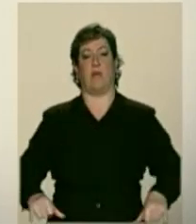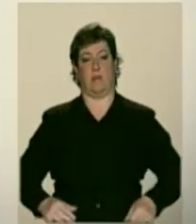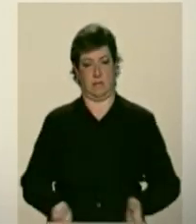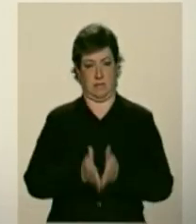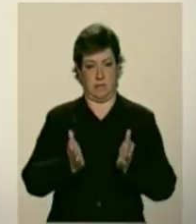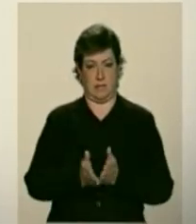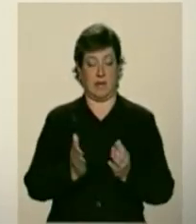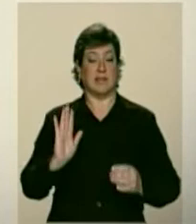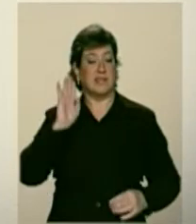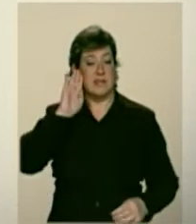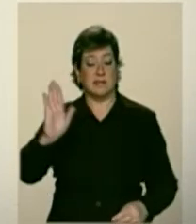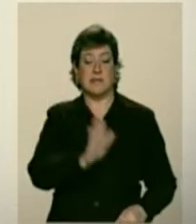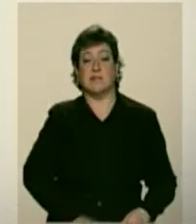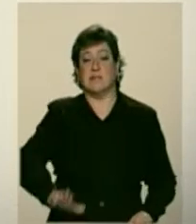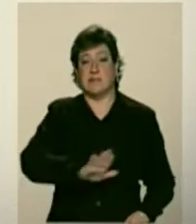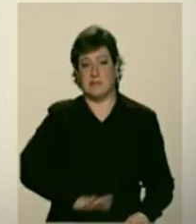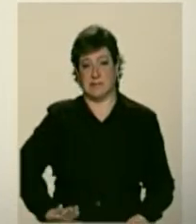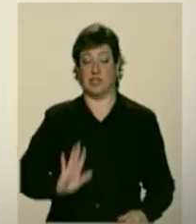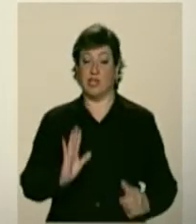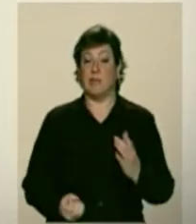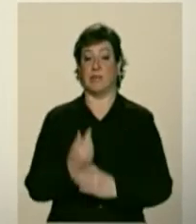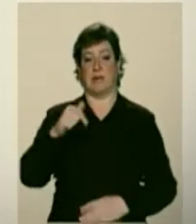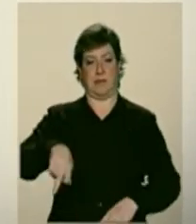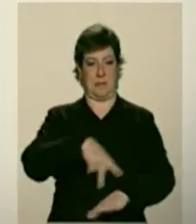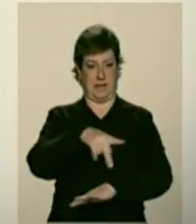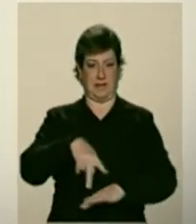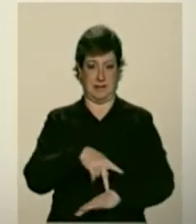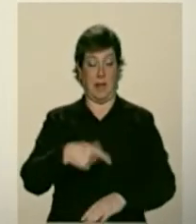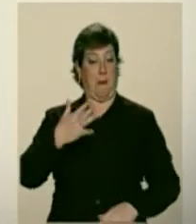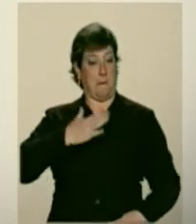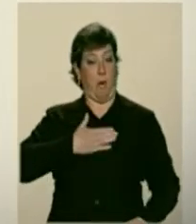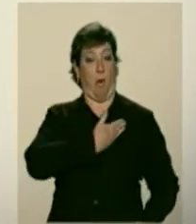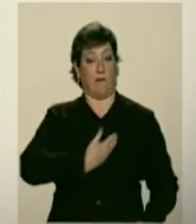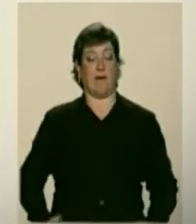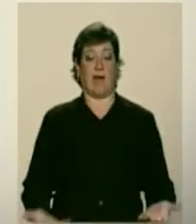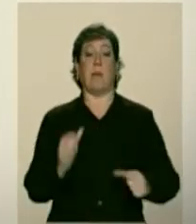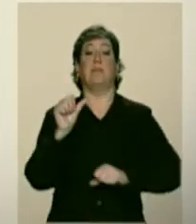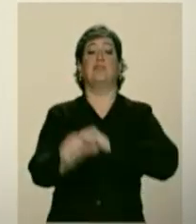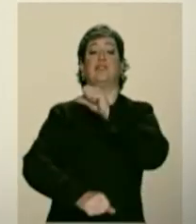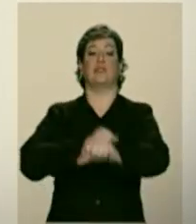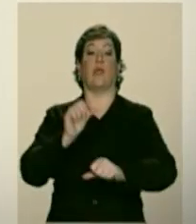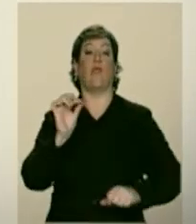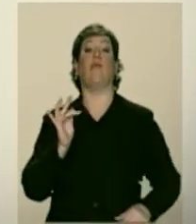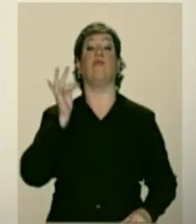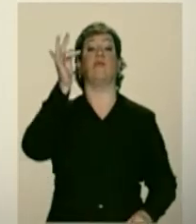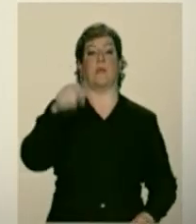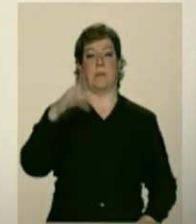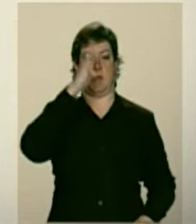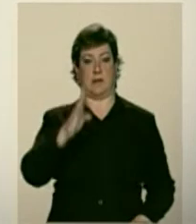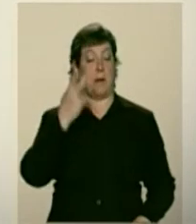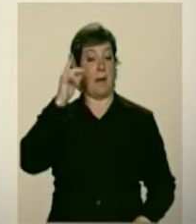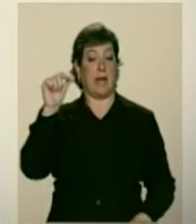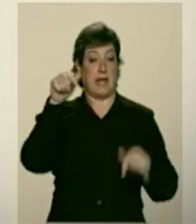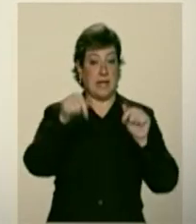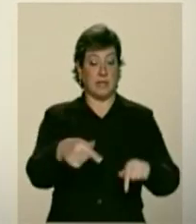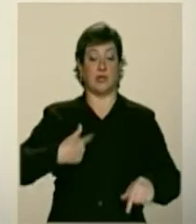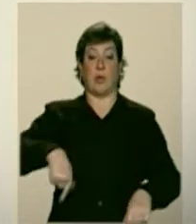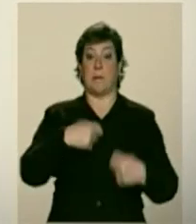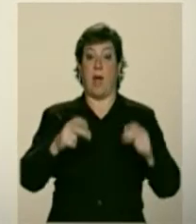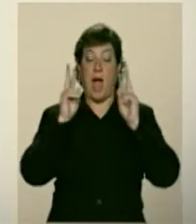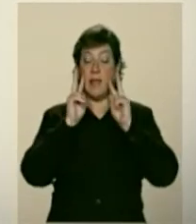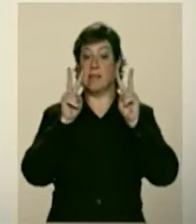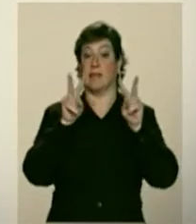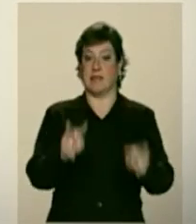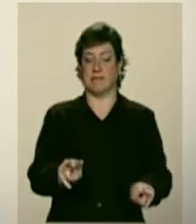já lançada nesse país. O meu governo quer mudar o futuro do Brasil. Para isso, nós temos que olhar com atenção